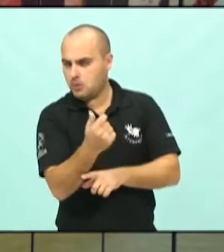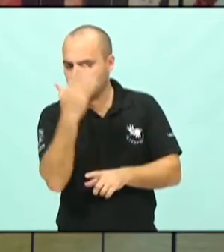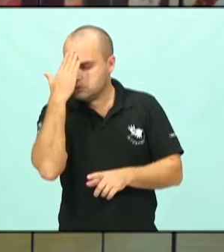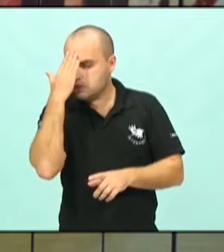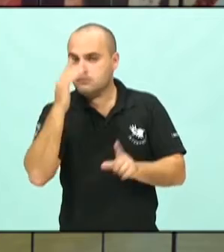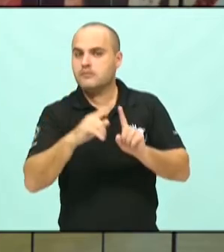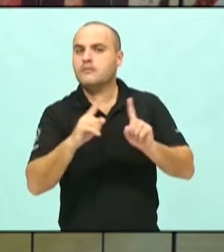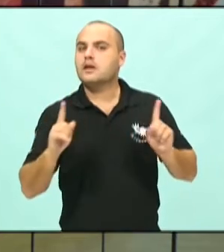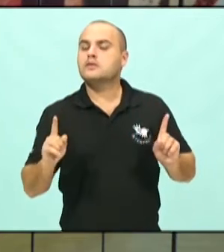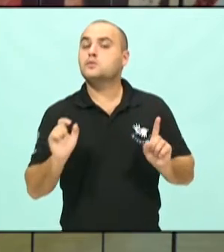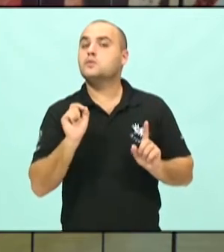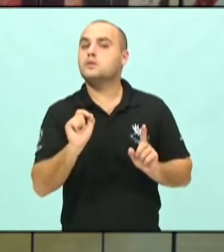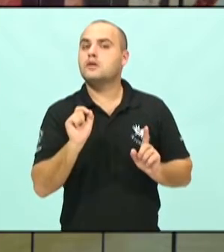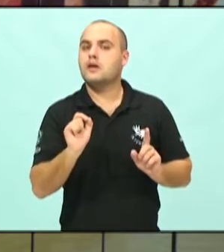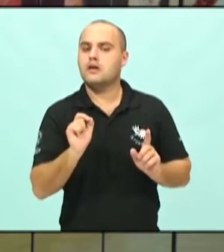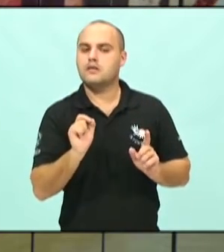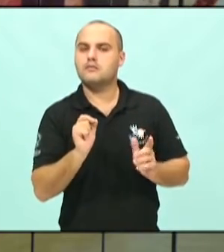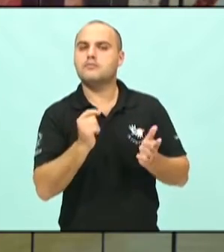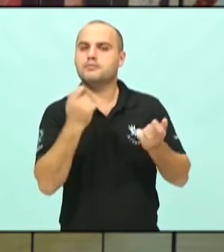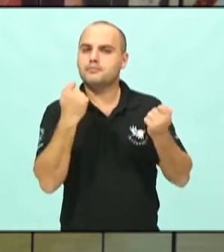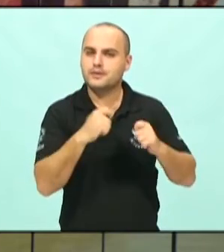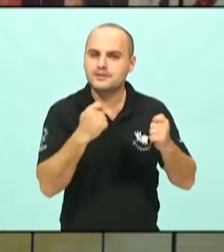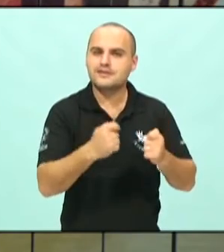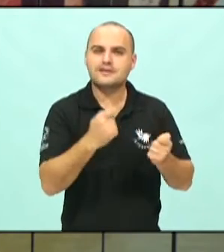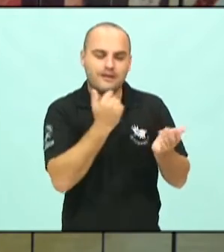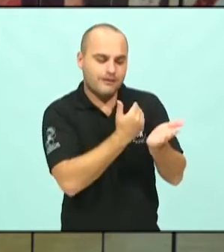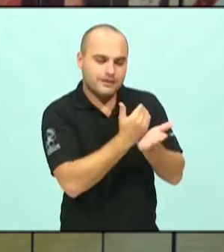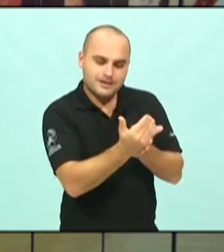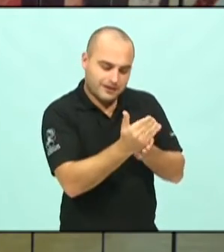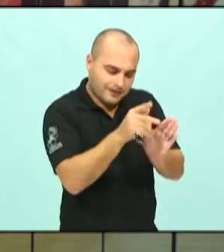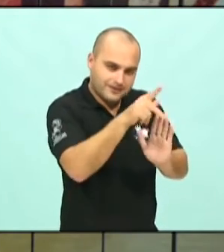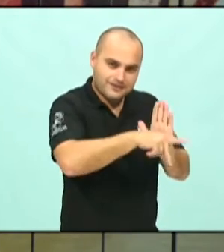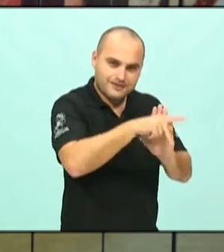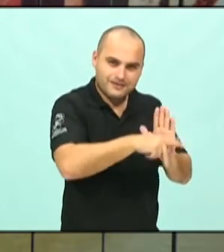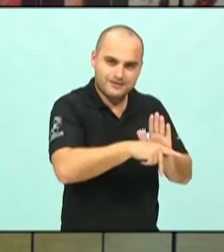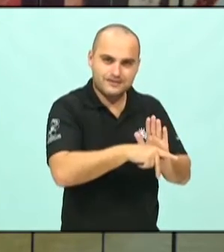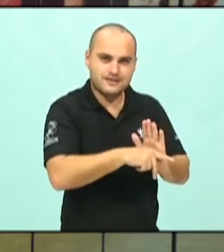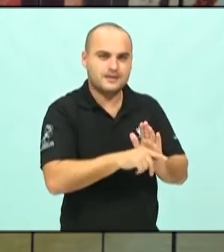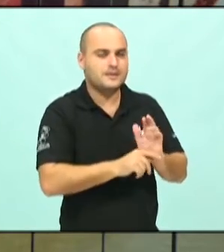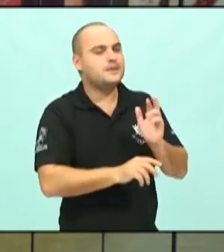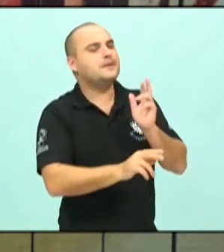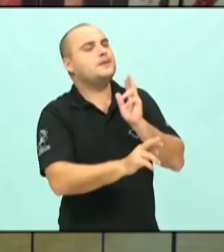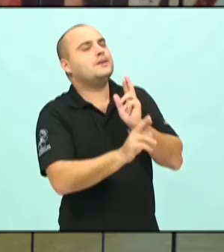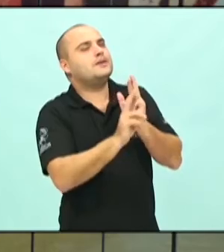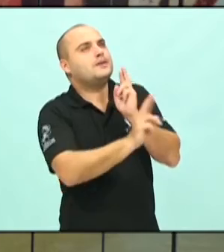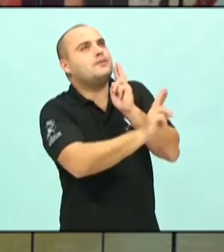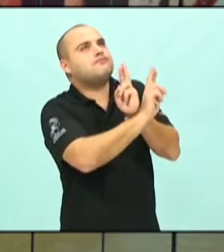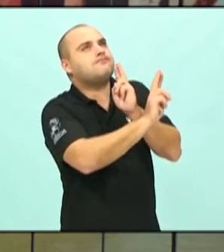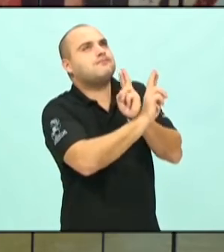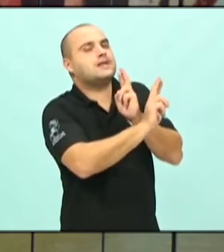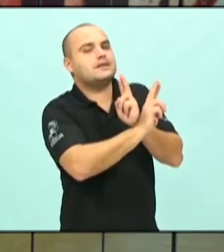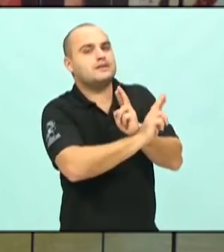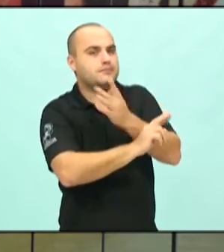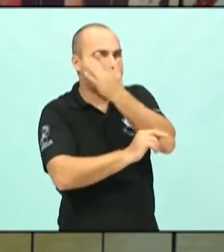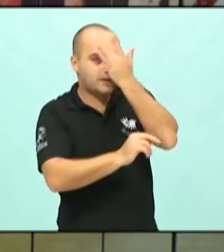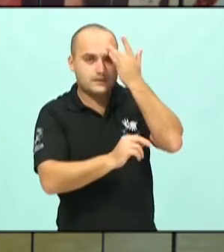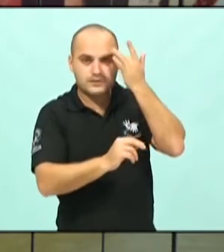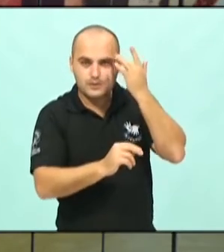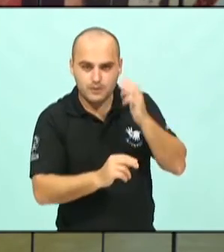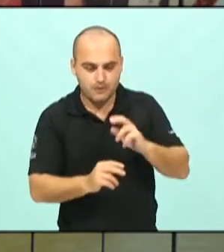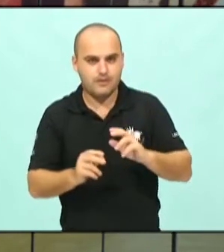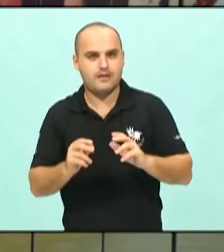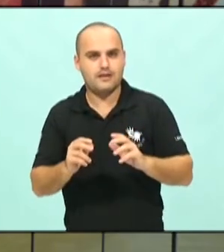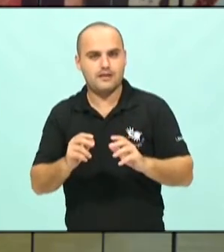que deixar uma semente plantada. Esse projeto, tomara que os demais gestores que passem por essa cadeira, como a gente